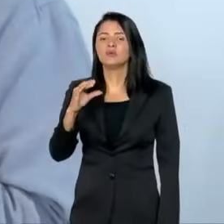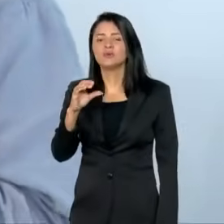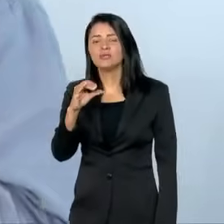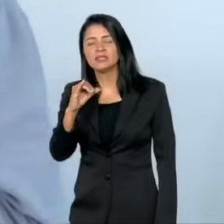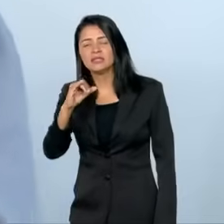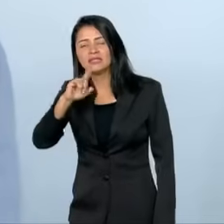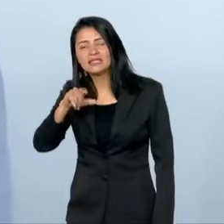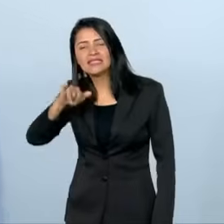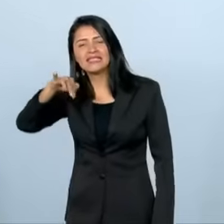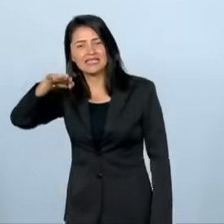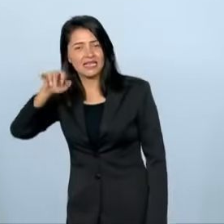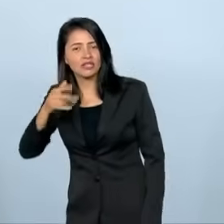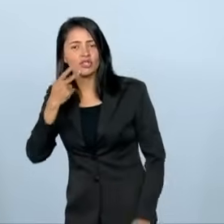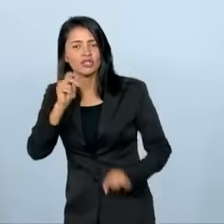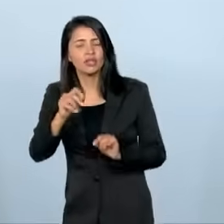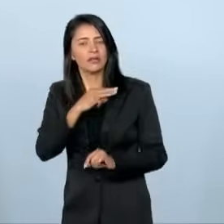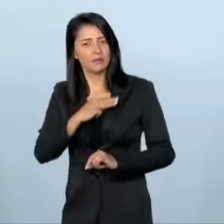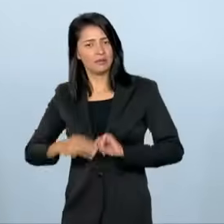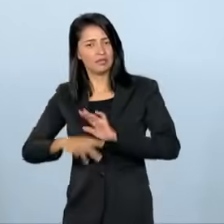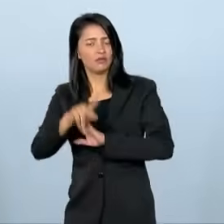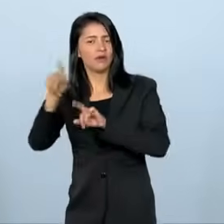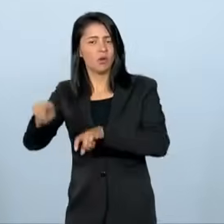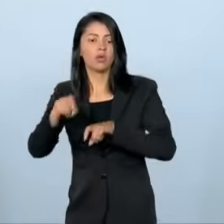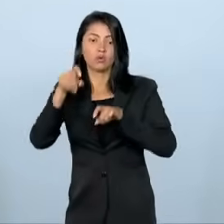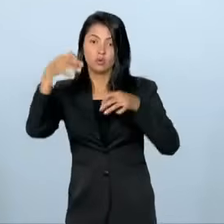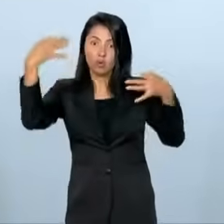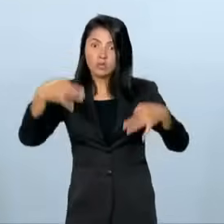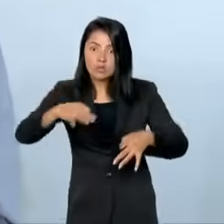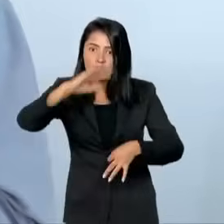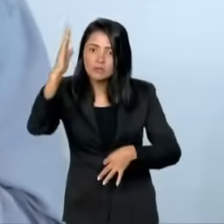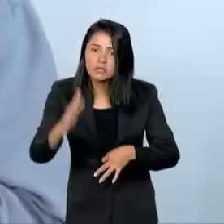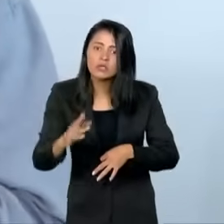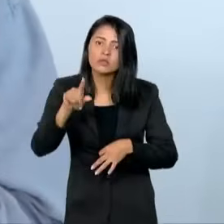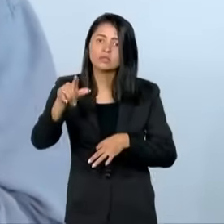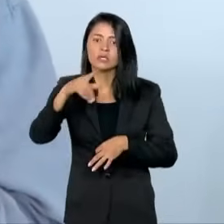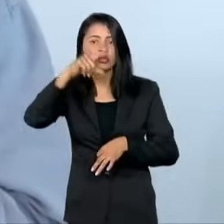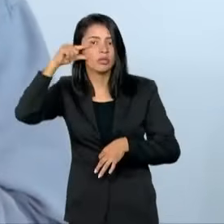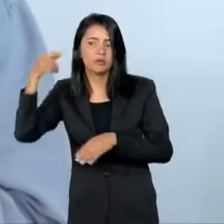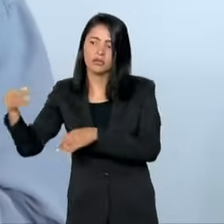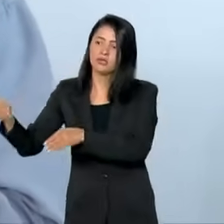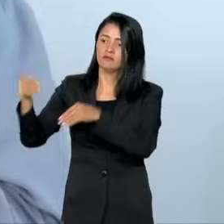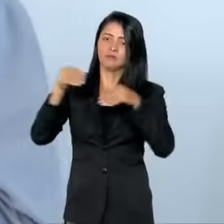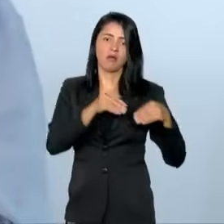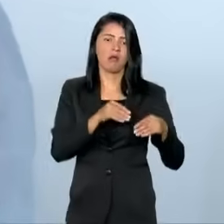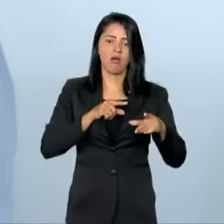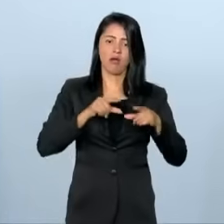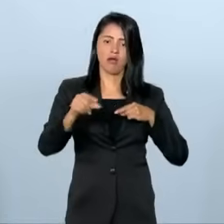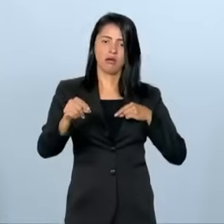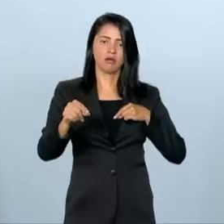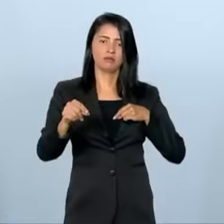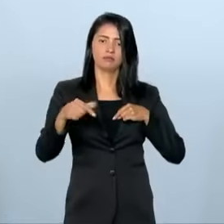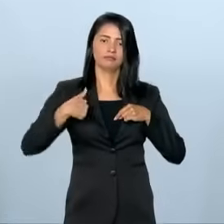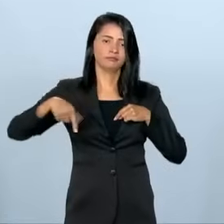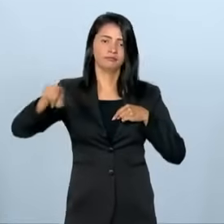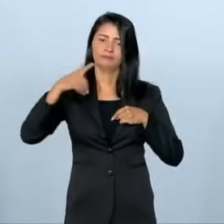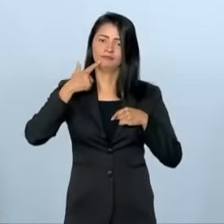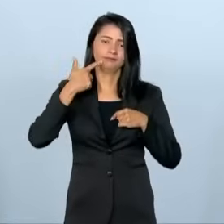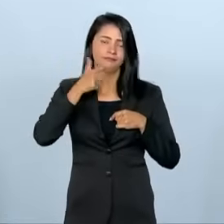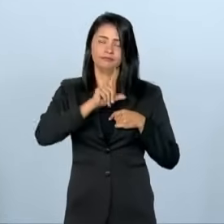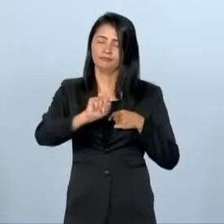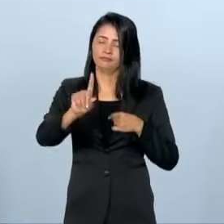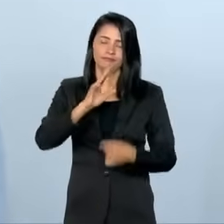dizia: a agricultura brasileira só vai dar certo se vier japonês para cá. Lamentavelmente, ele não conhecia os